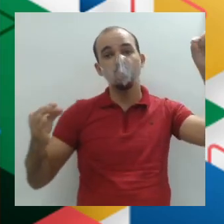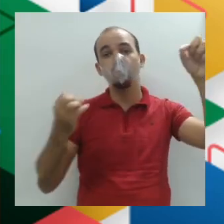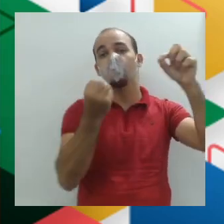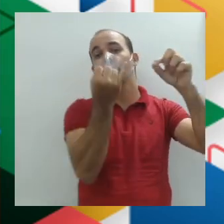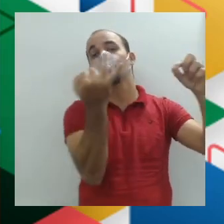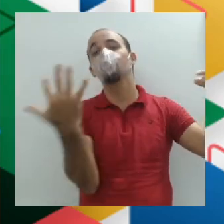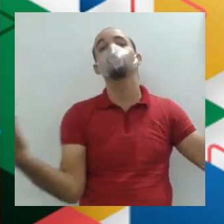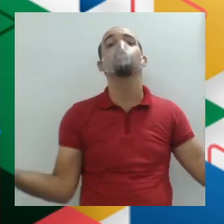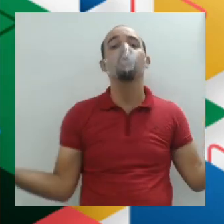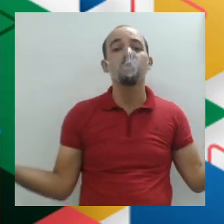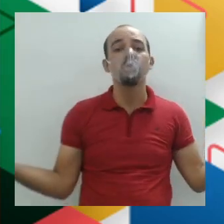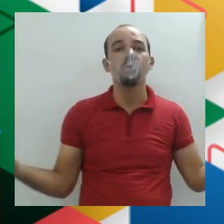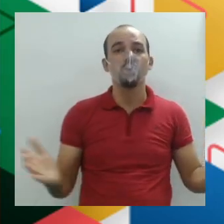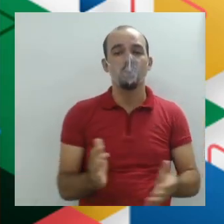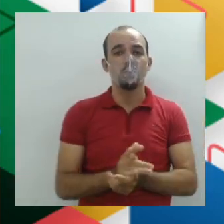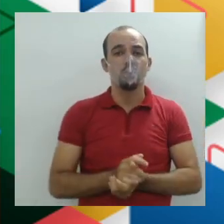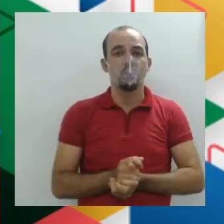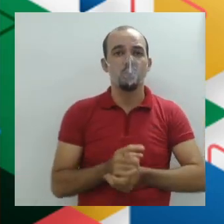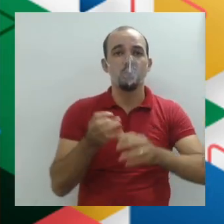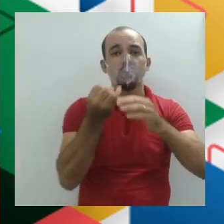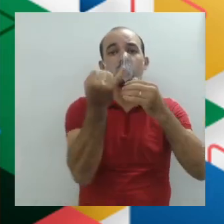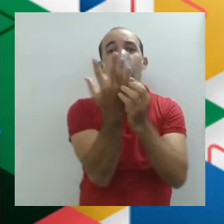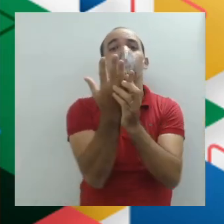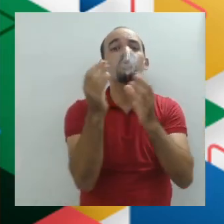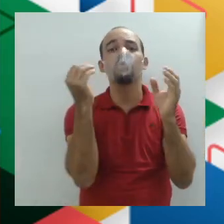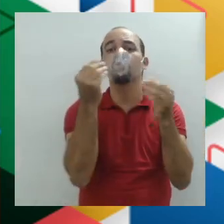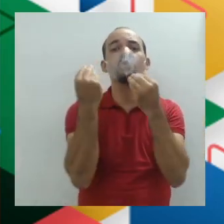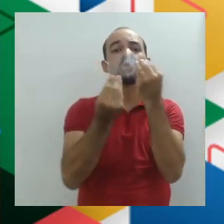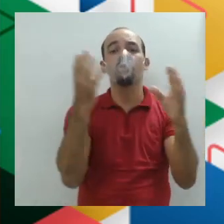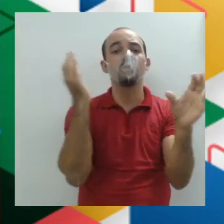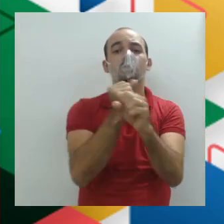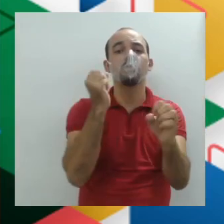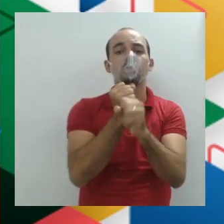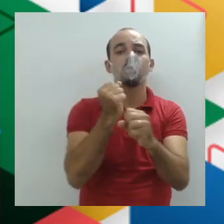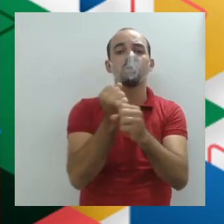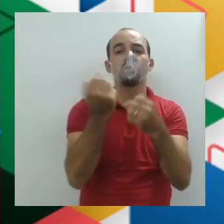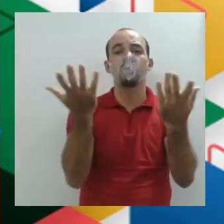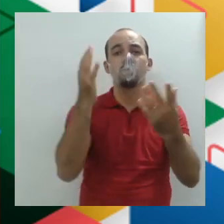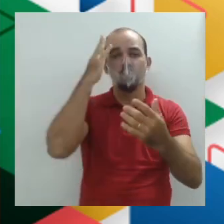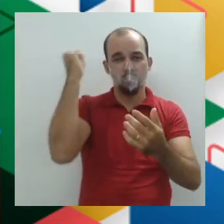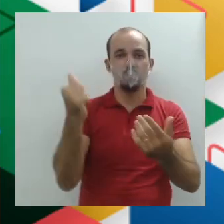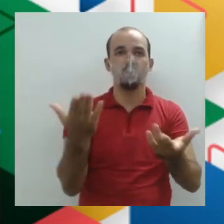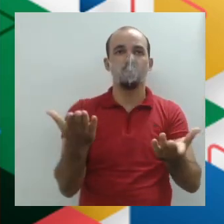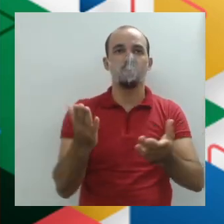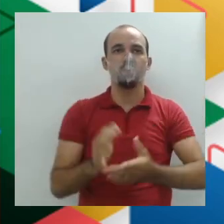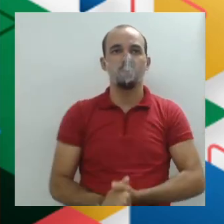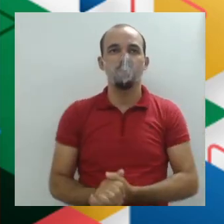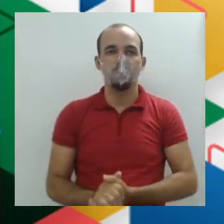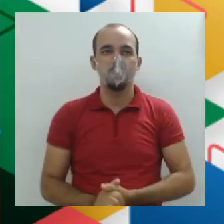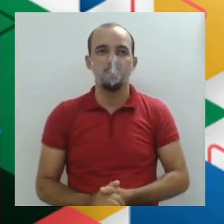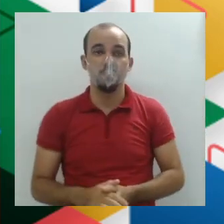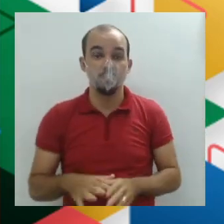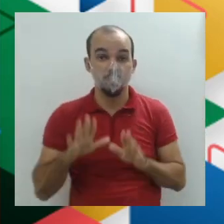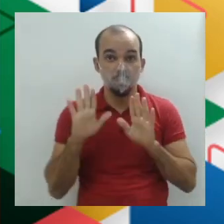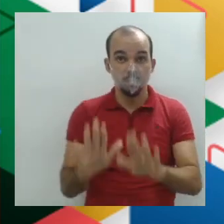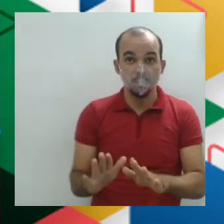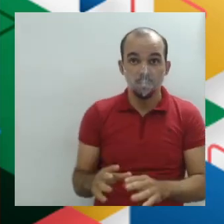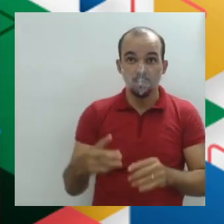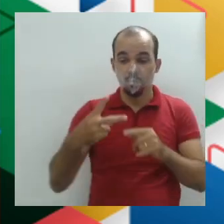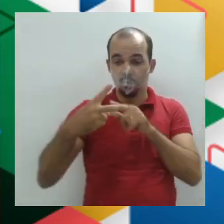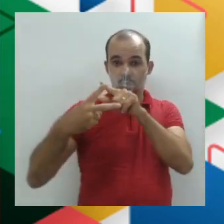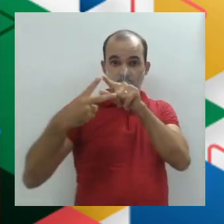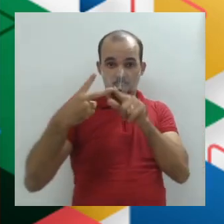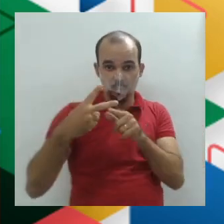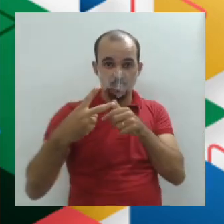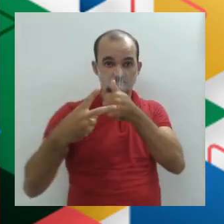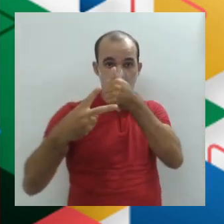que dá 90 metros. Ou seja, eu tenho um pouco mais que 90 metros. Vamos ver como é que fica aqui a nossa conta? Seno 17 é cateto oposto sobre